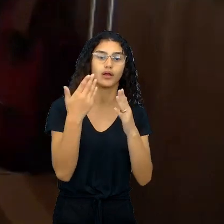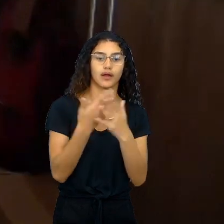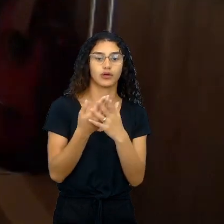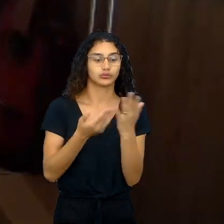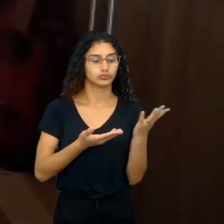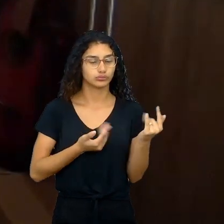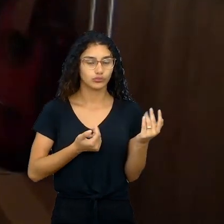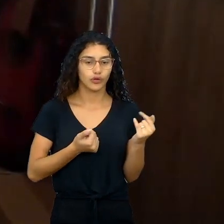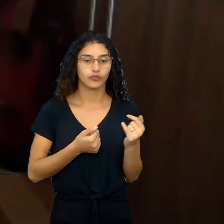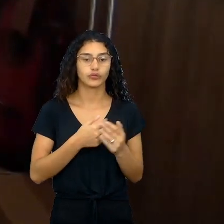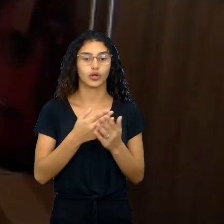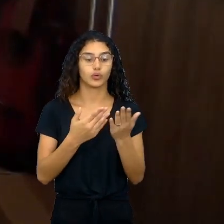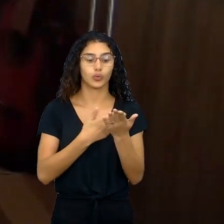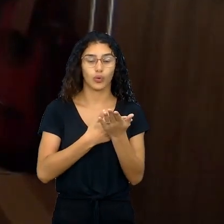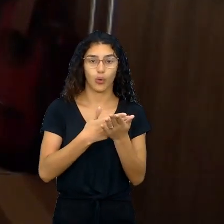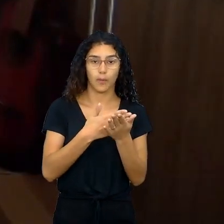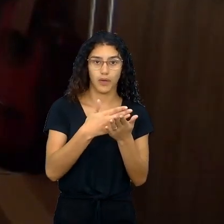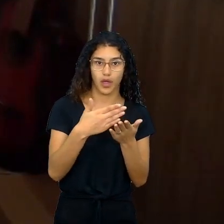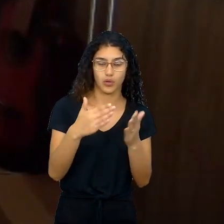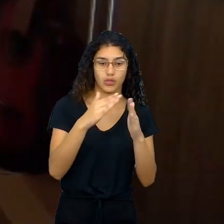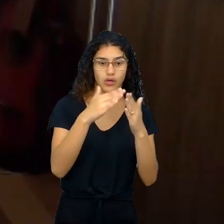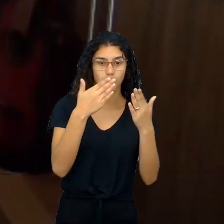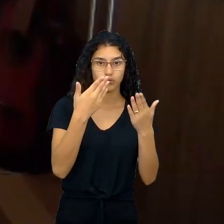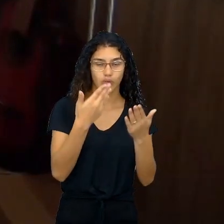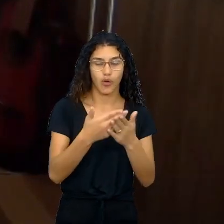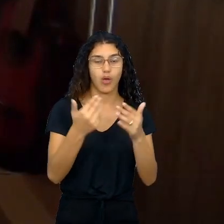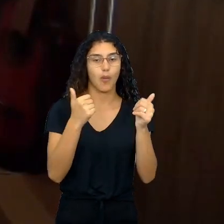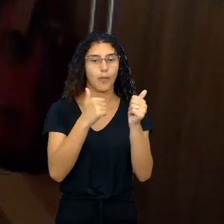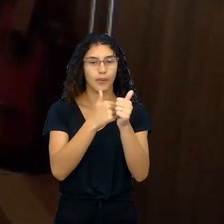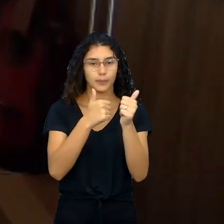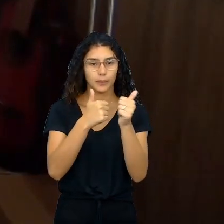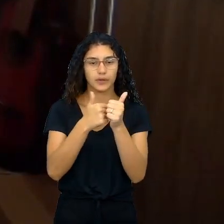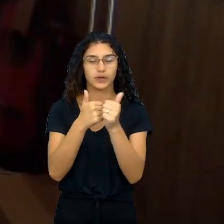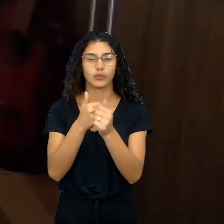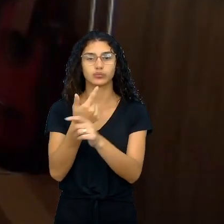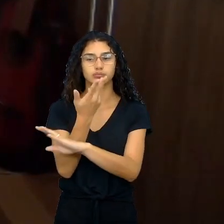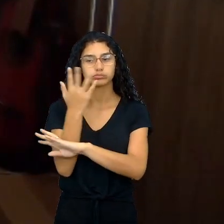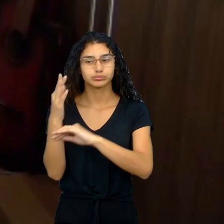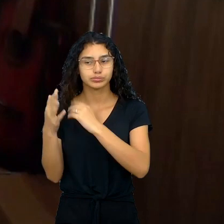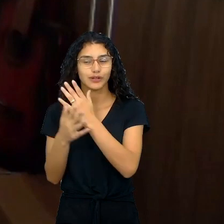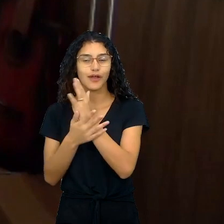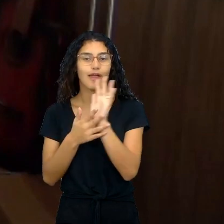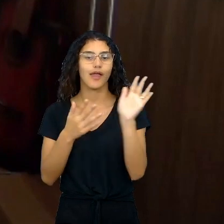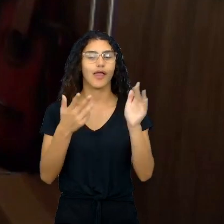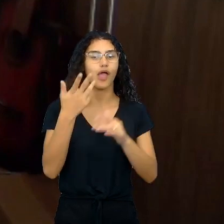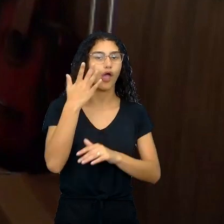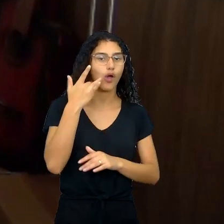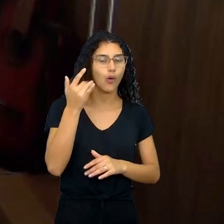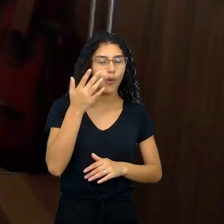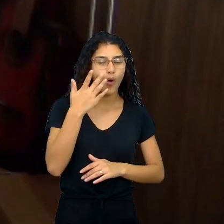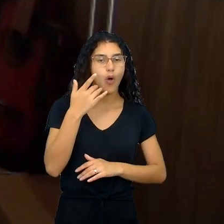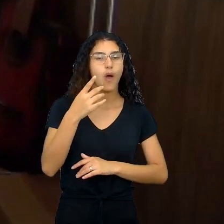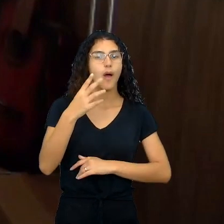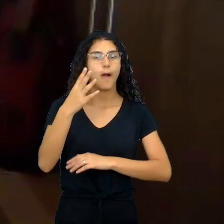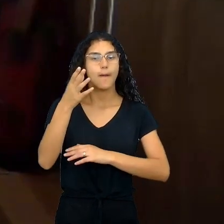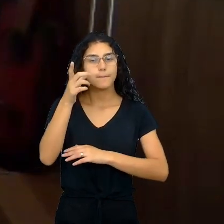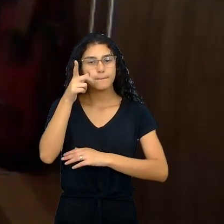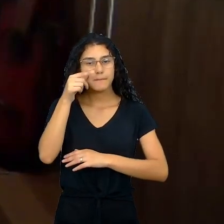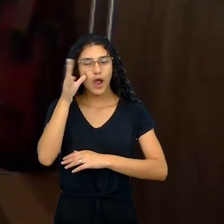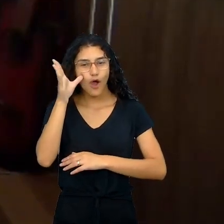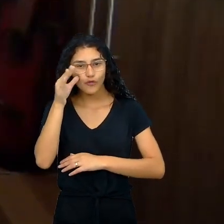desses jovens, desde o ensino infantil, numa aproximação com o ambiente natural, o despertar do olhar,